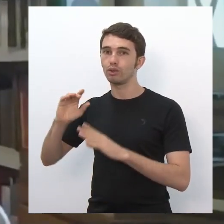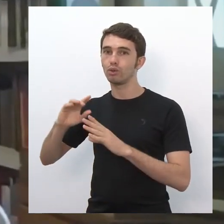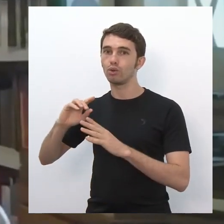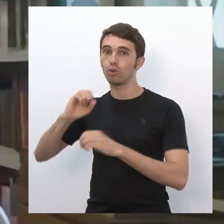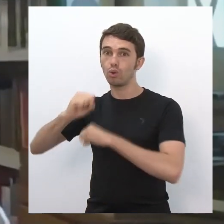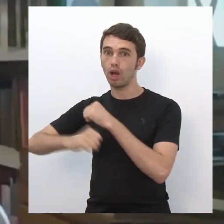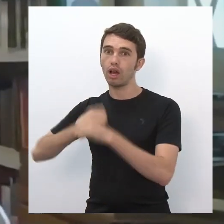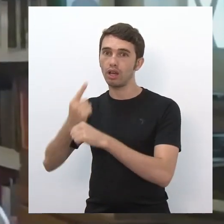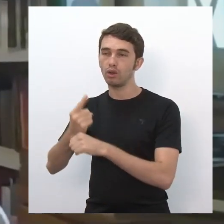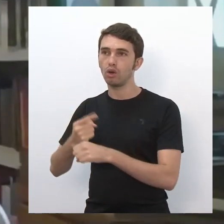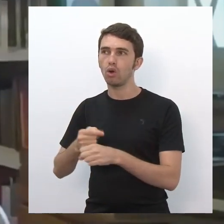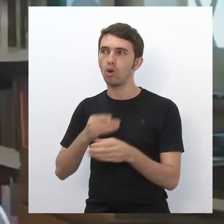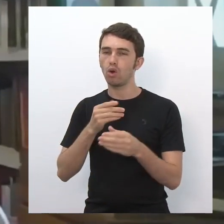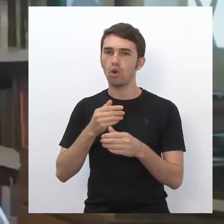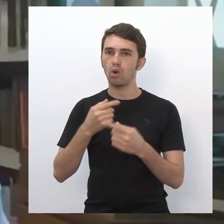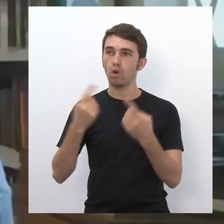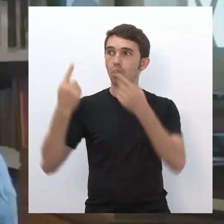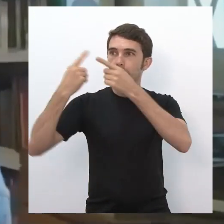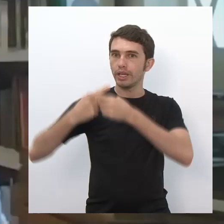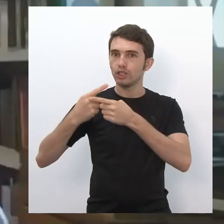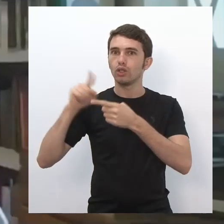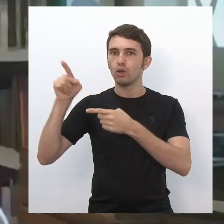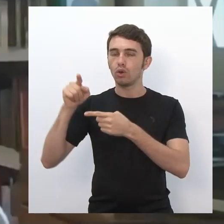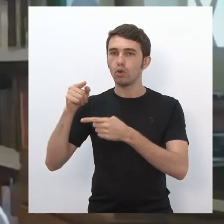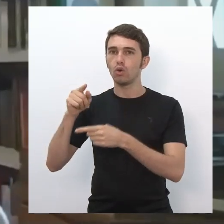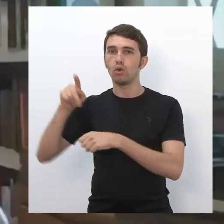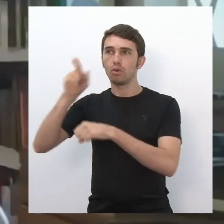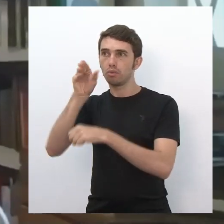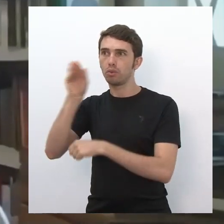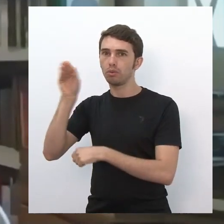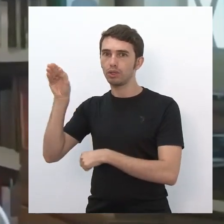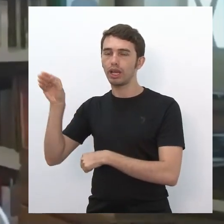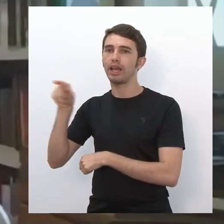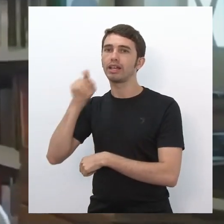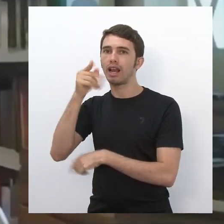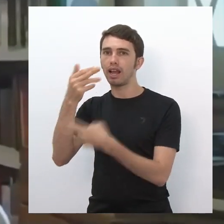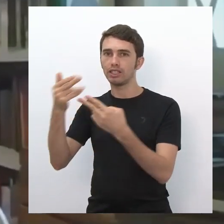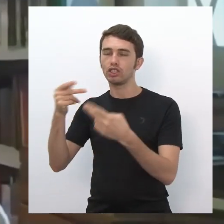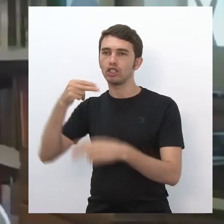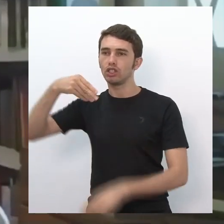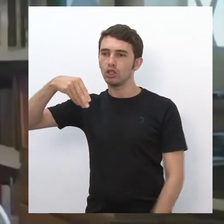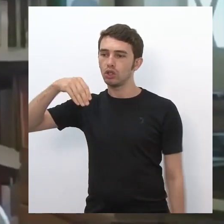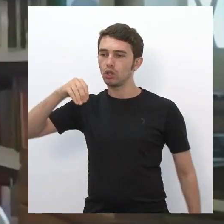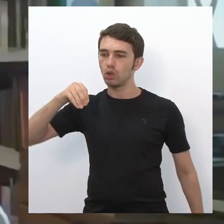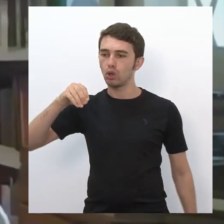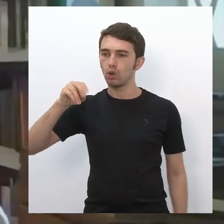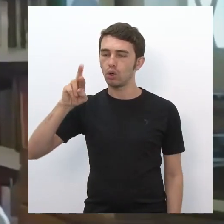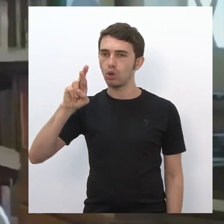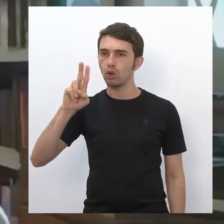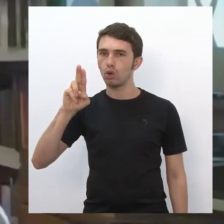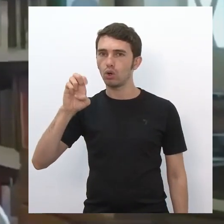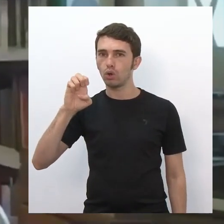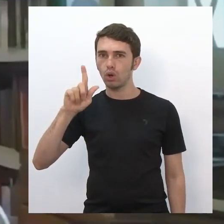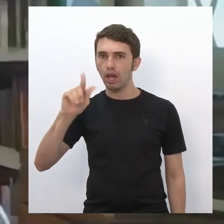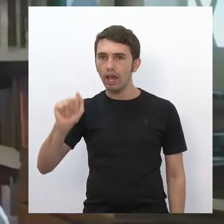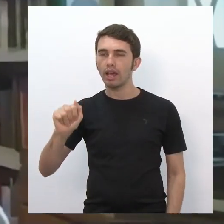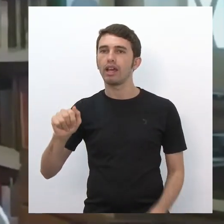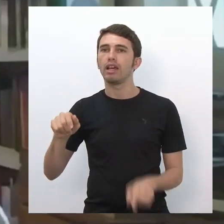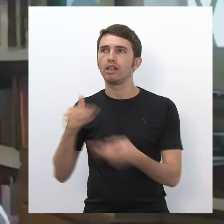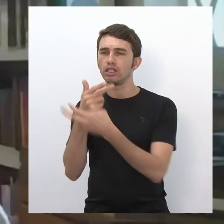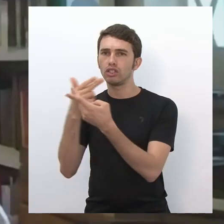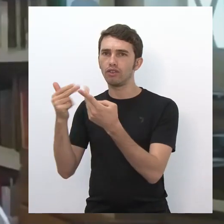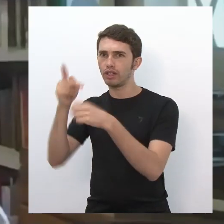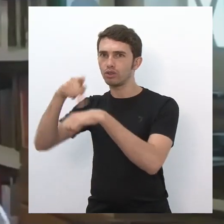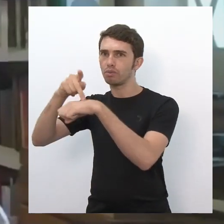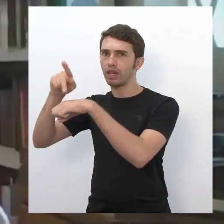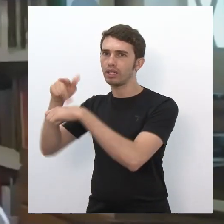da Noruega, de países com uma vasta tradição de investimento em biblioteca e leitura, o que, infelizmente,